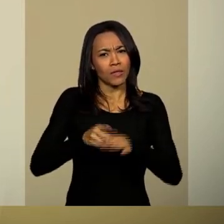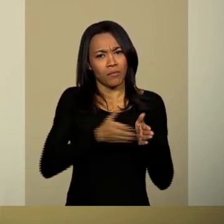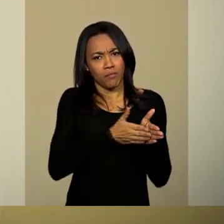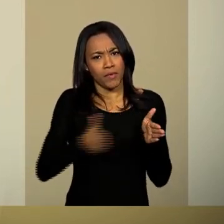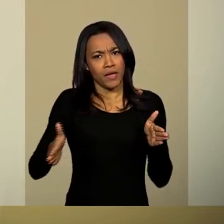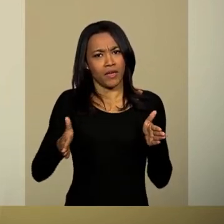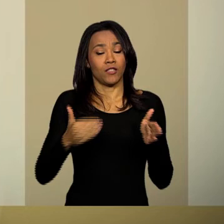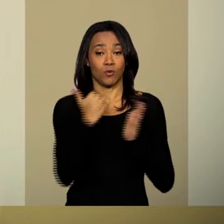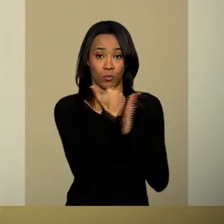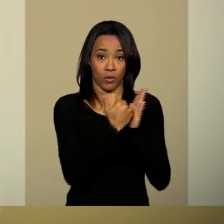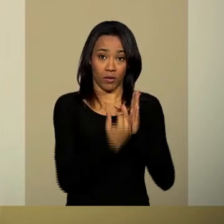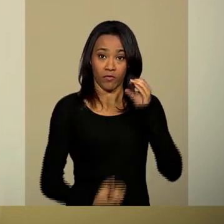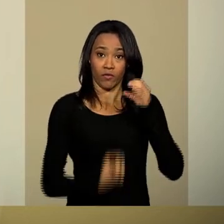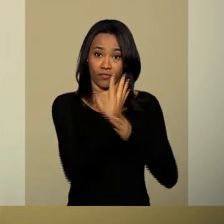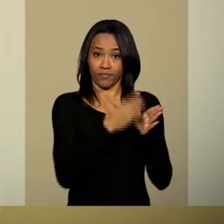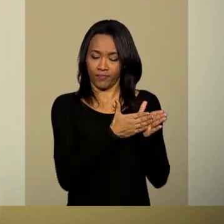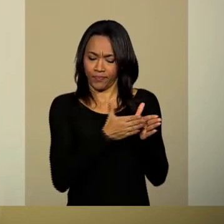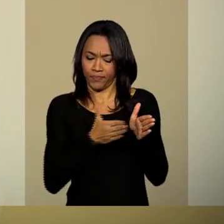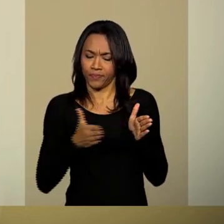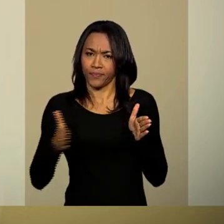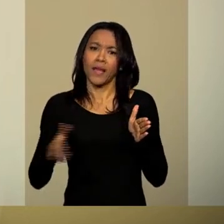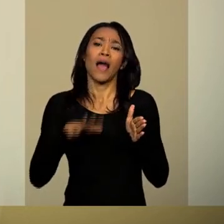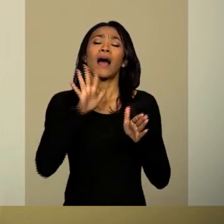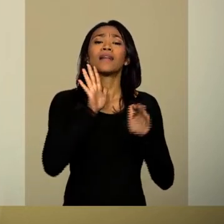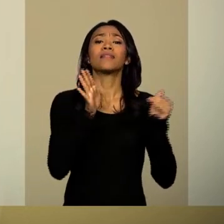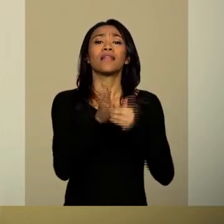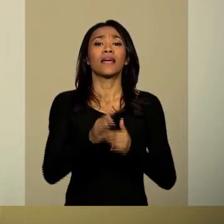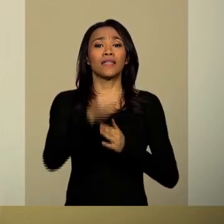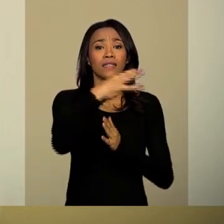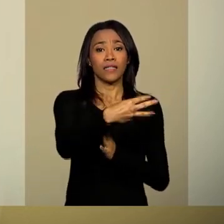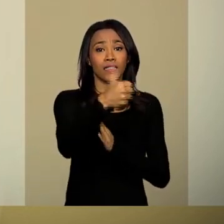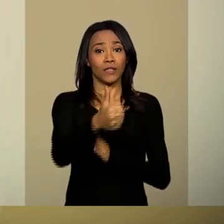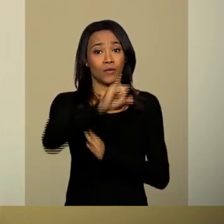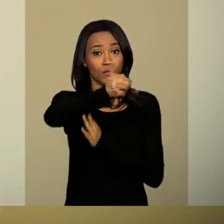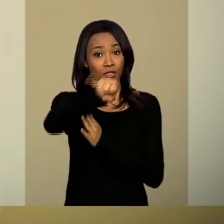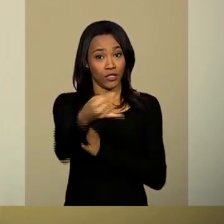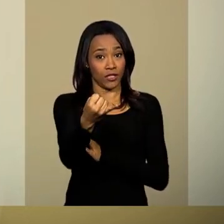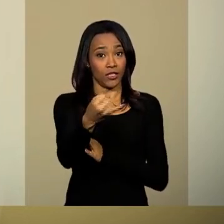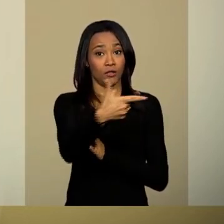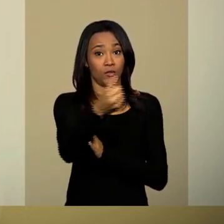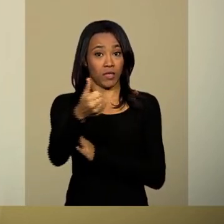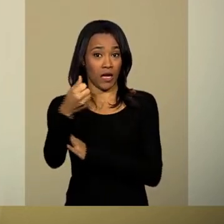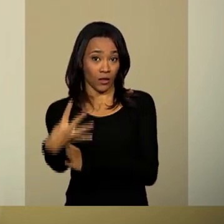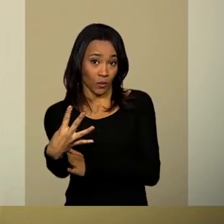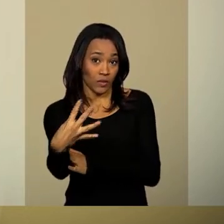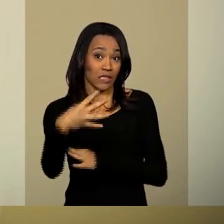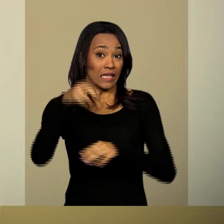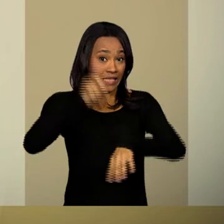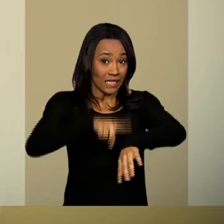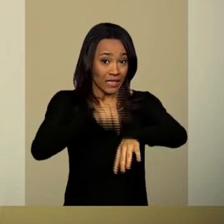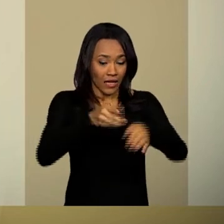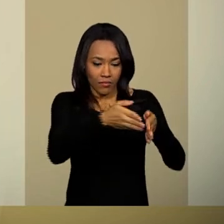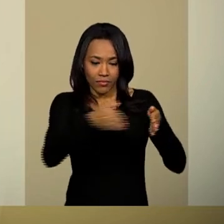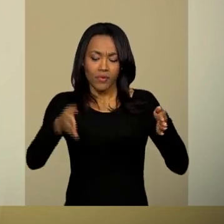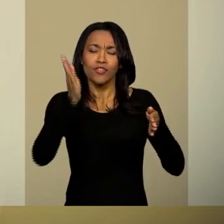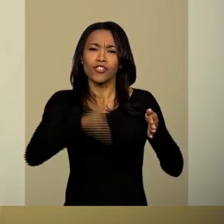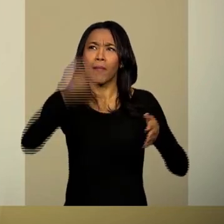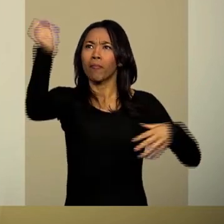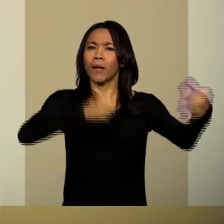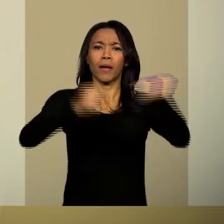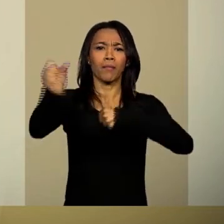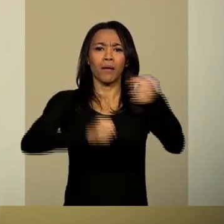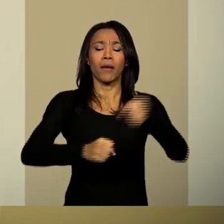do Mais Médicos que cobria até 31 de janeiro de 2014 naquele momento já tinham chegado